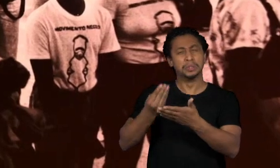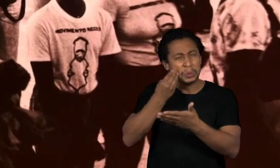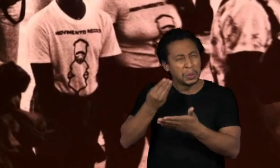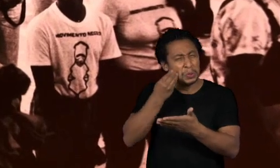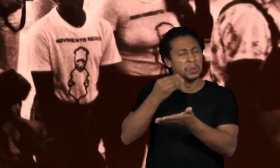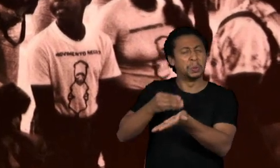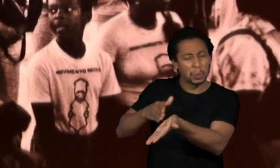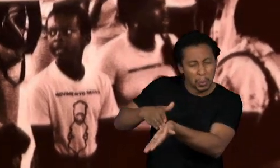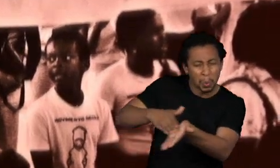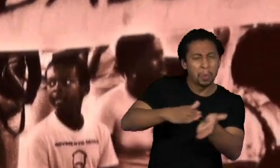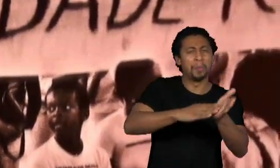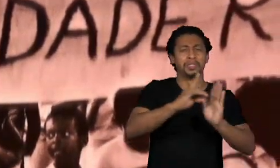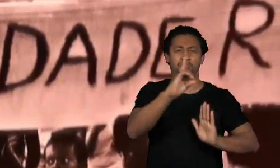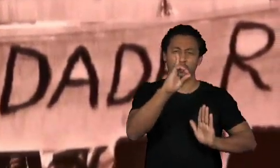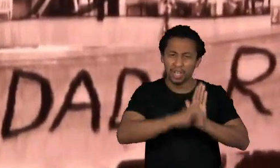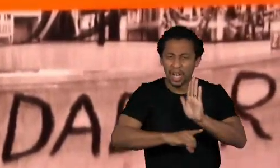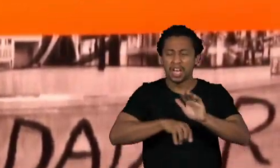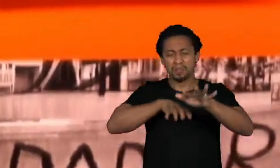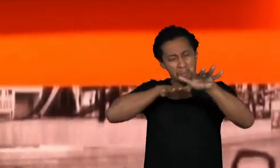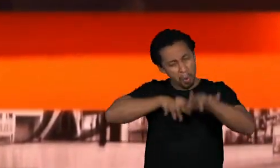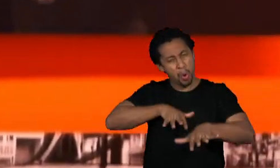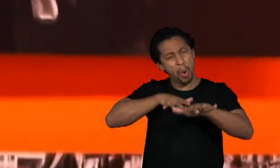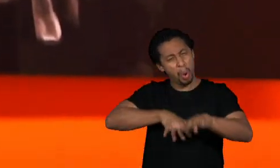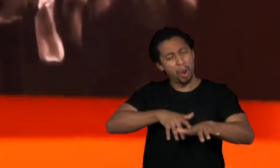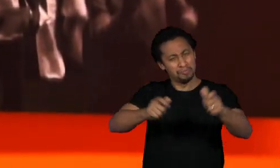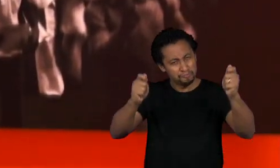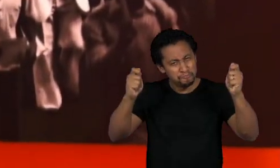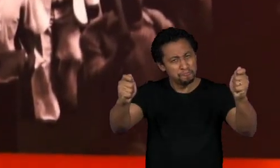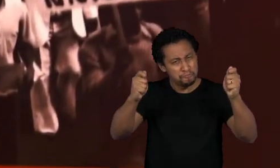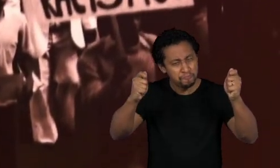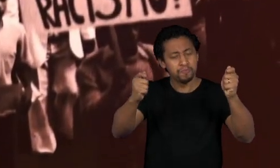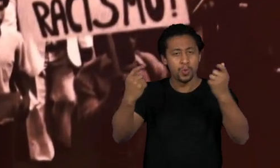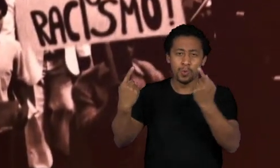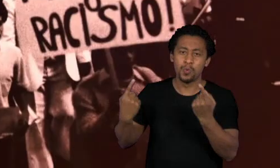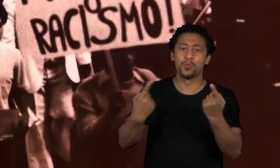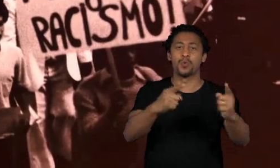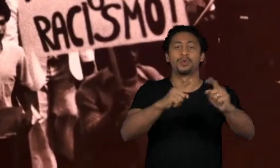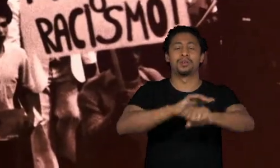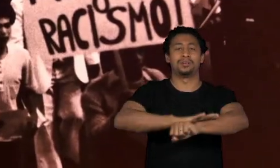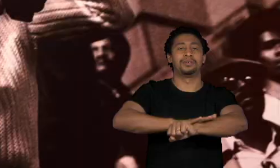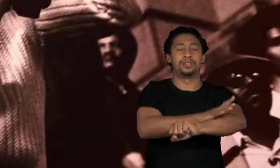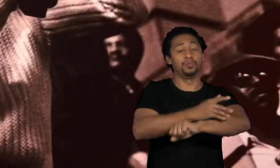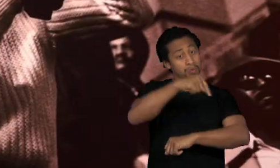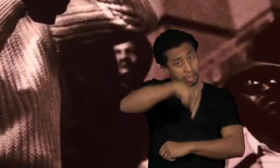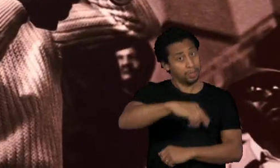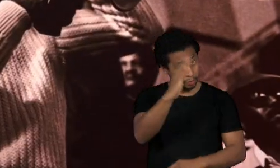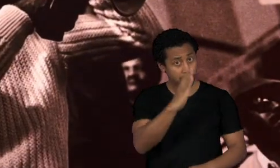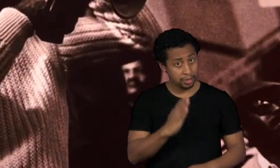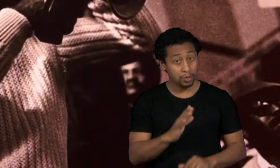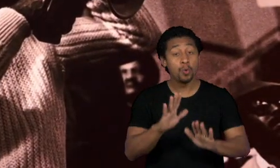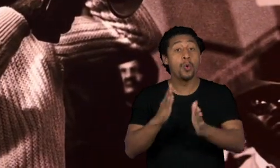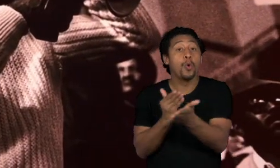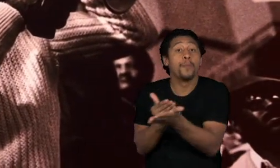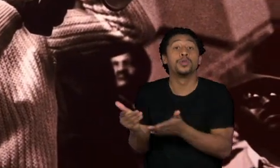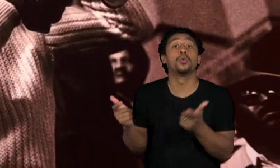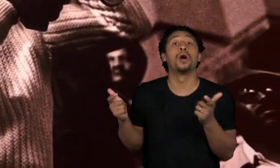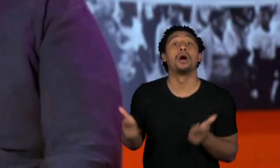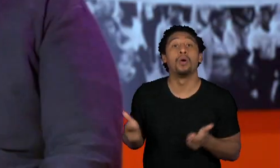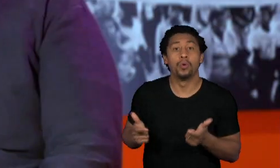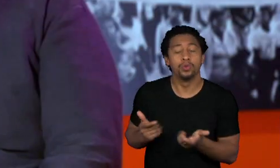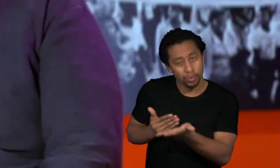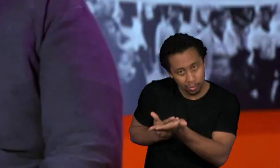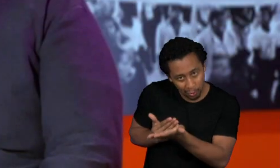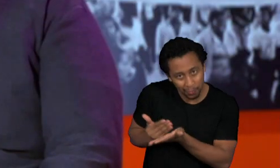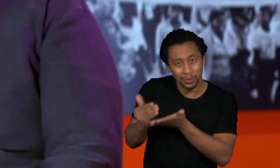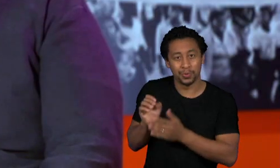ocupação das ruas, de luta antirracista no Brasil a partir de São Paulo. Portanto, o nosso problema é